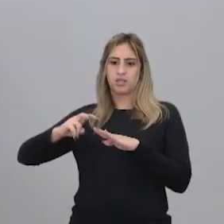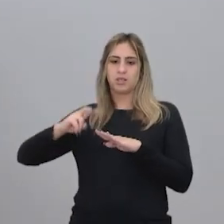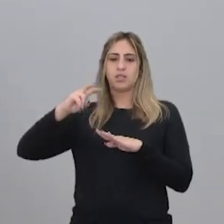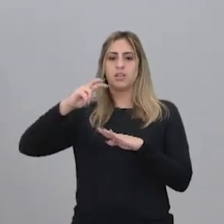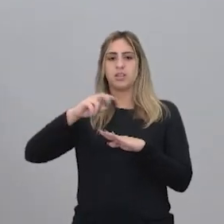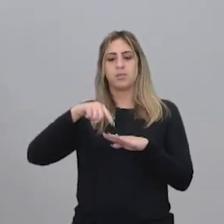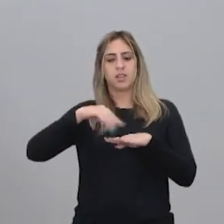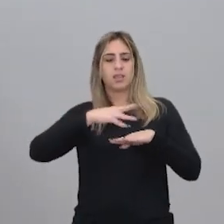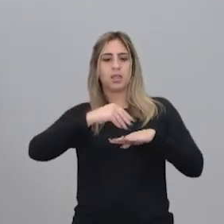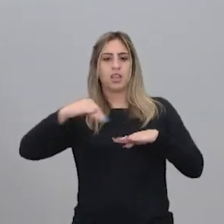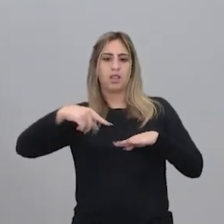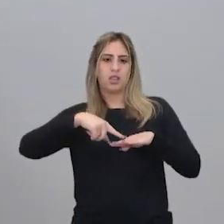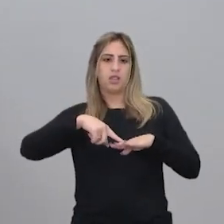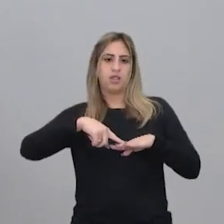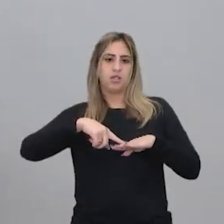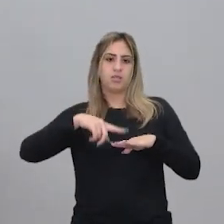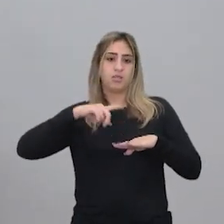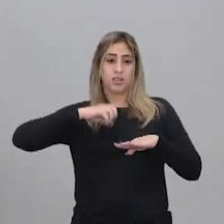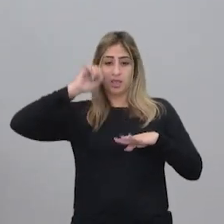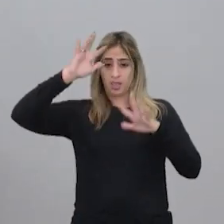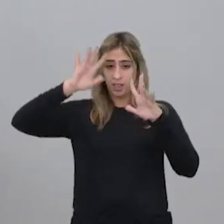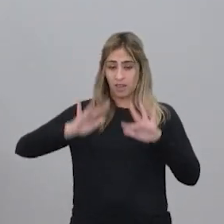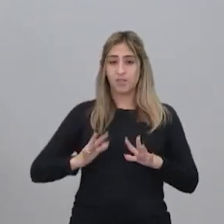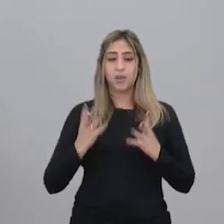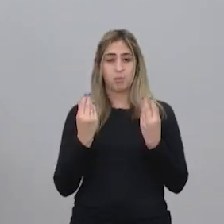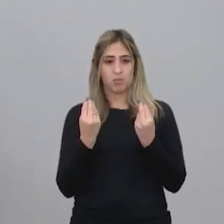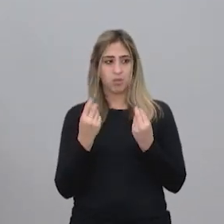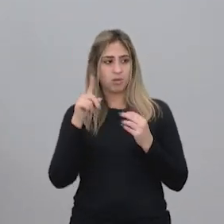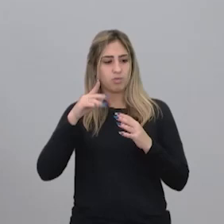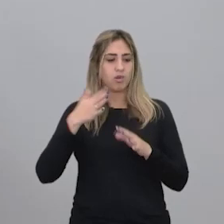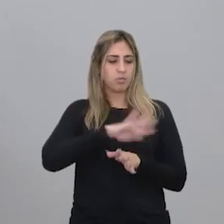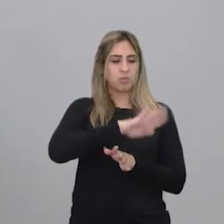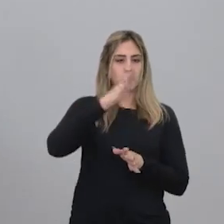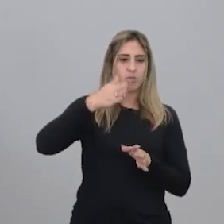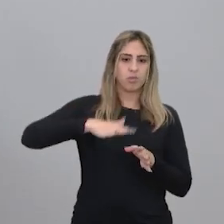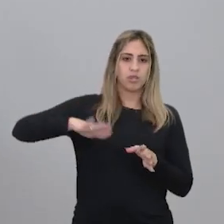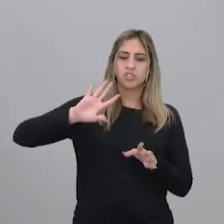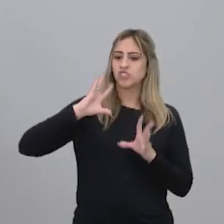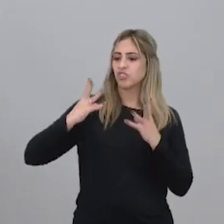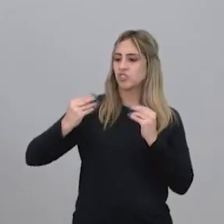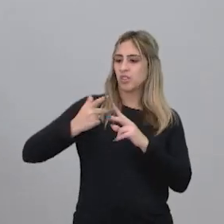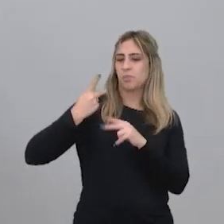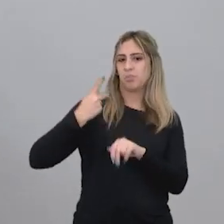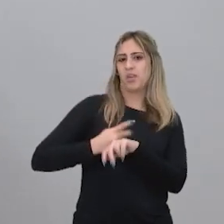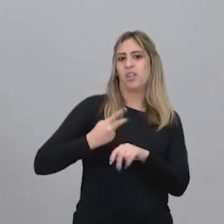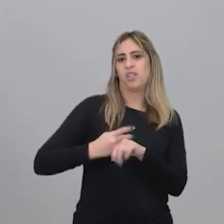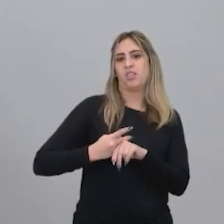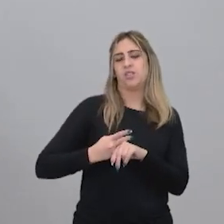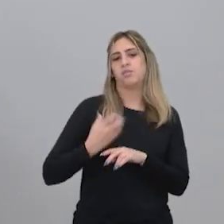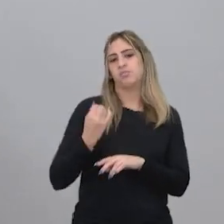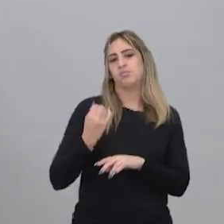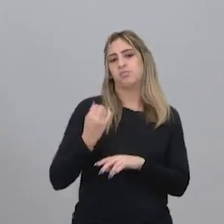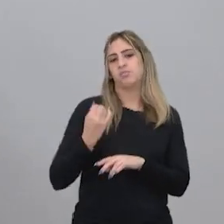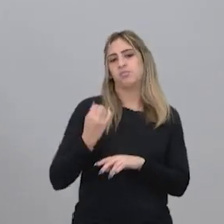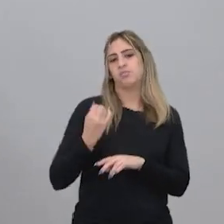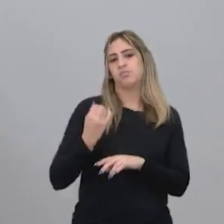sem gelo, porque é quando neva muito. Mas ela é uma montanha que praticamente é um gigante de pedra, que eles falam. Ah, legal.